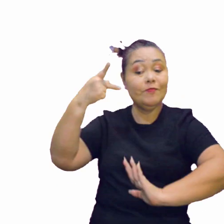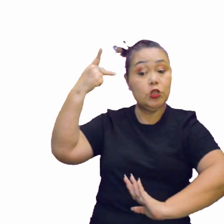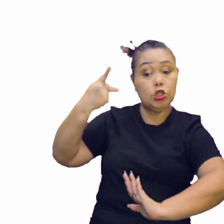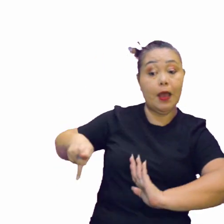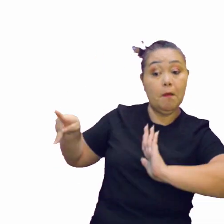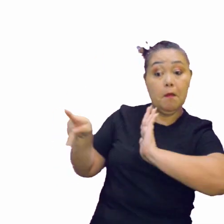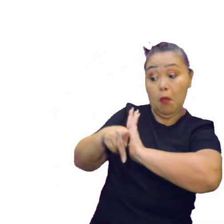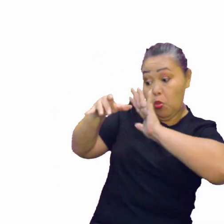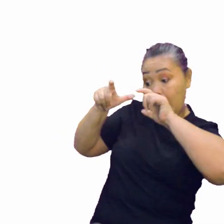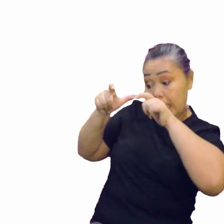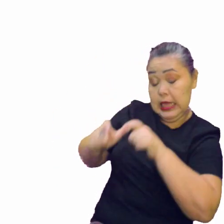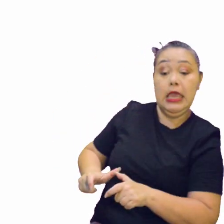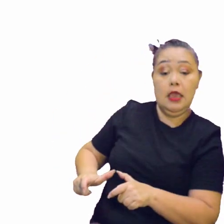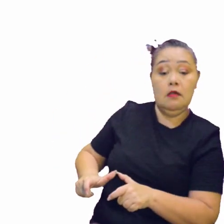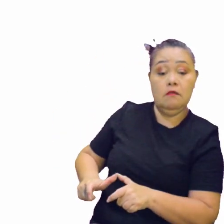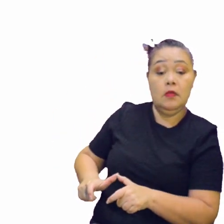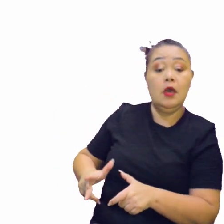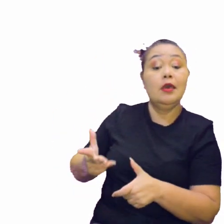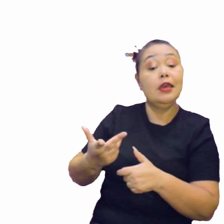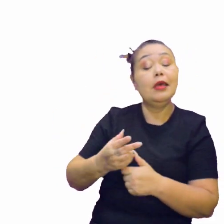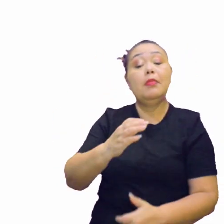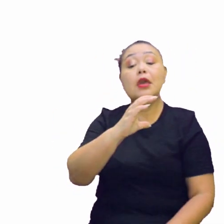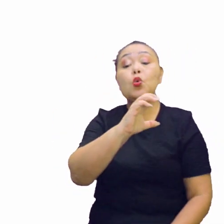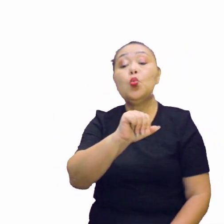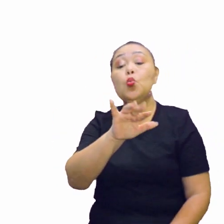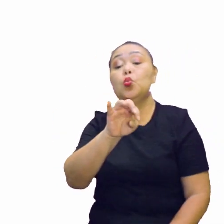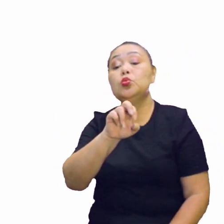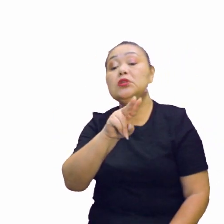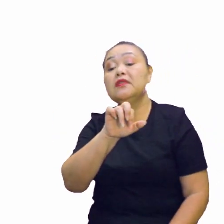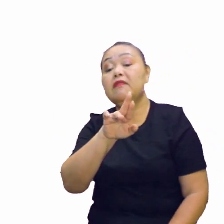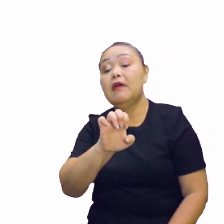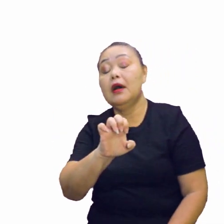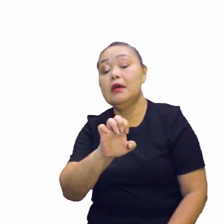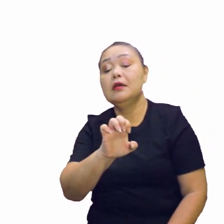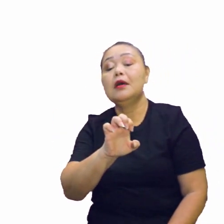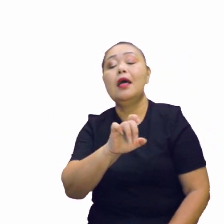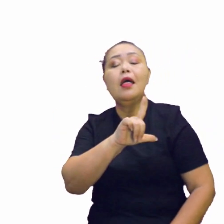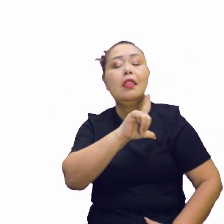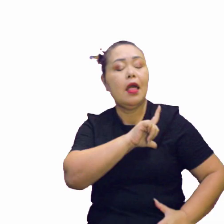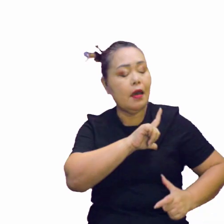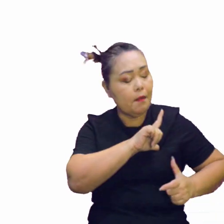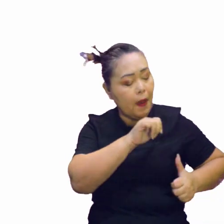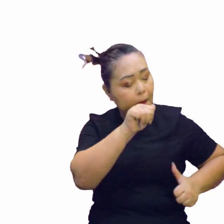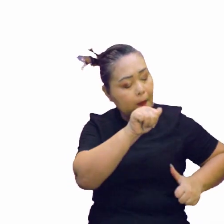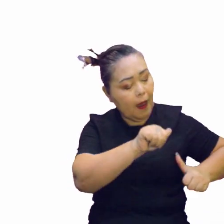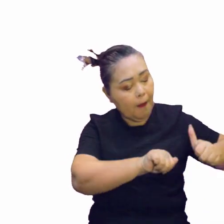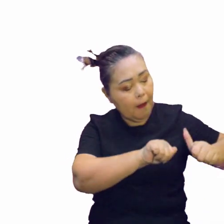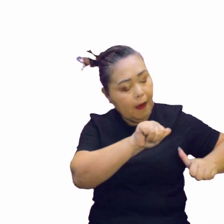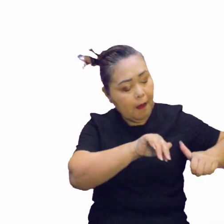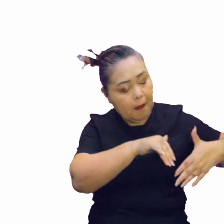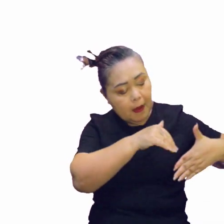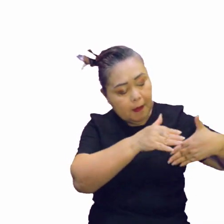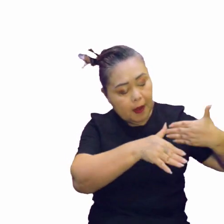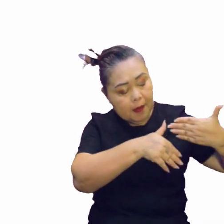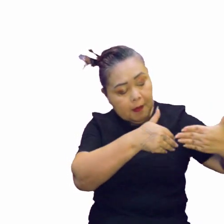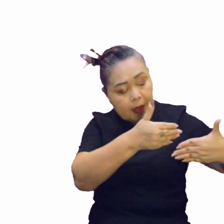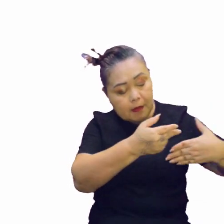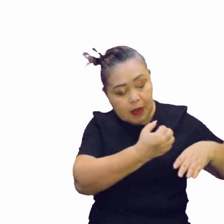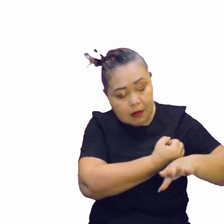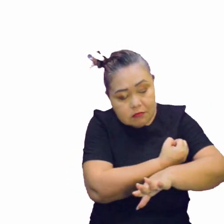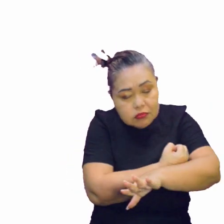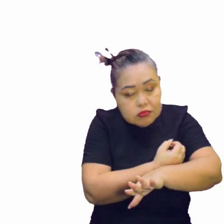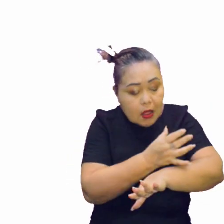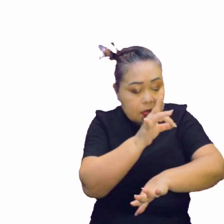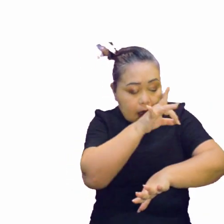das cultivares, já temos aí o extenso levantamento das suas necessidades em